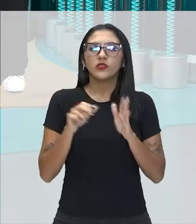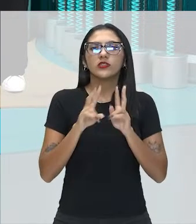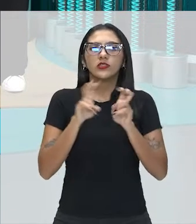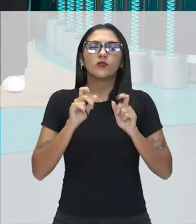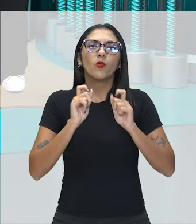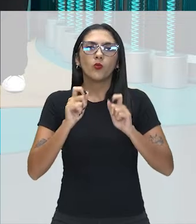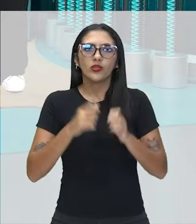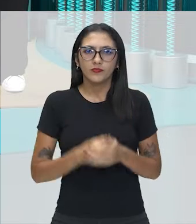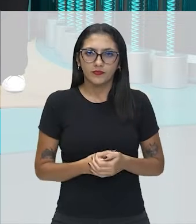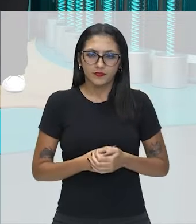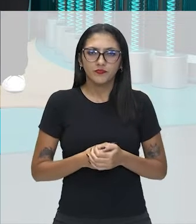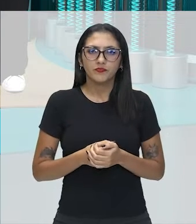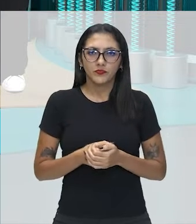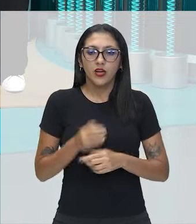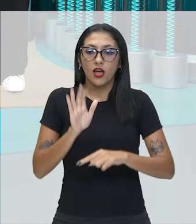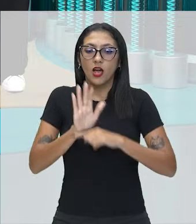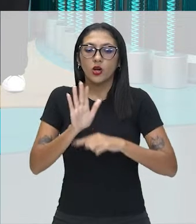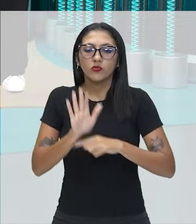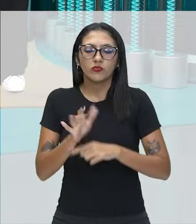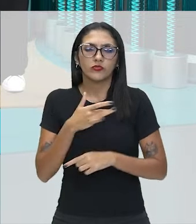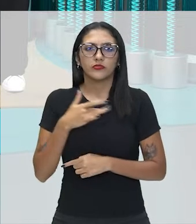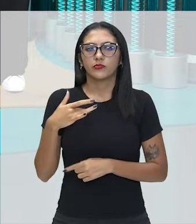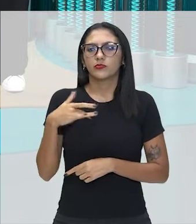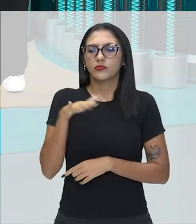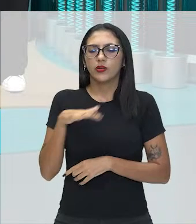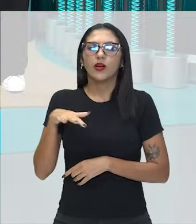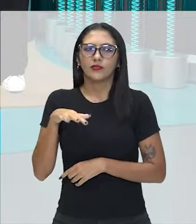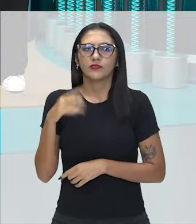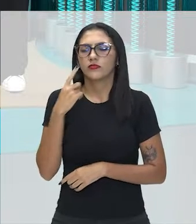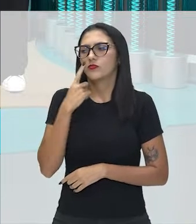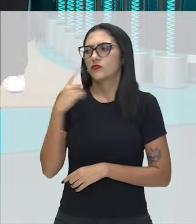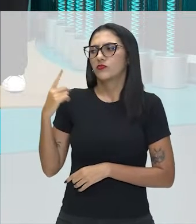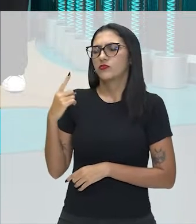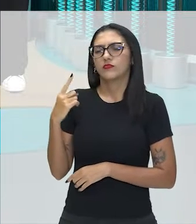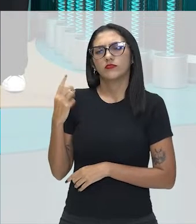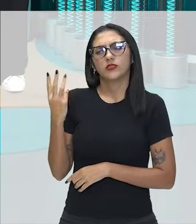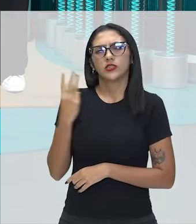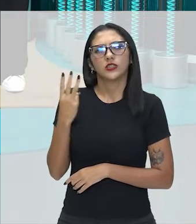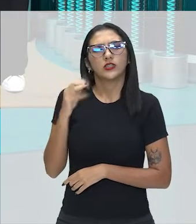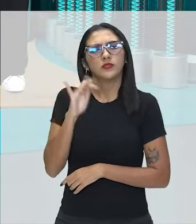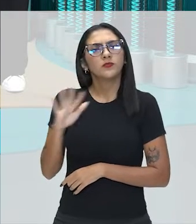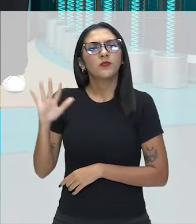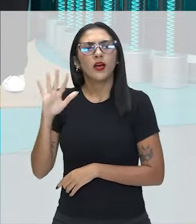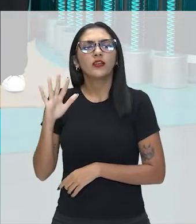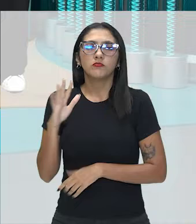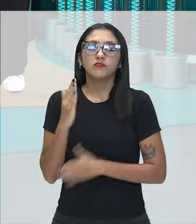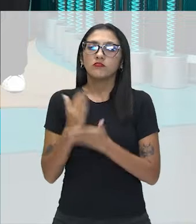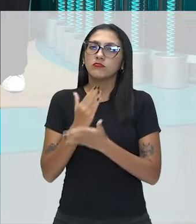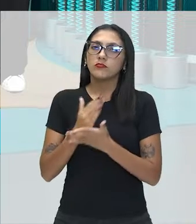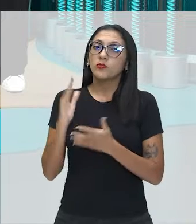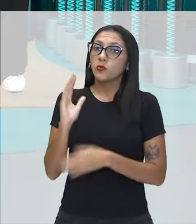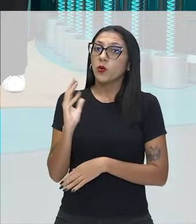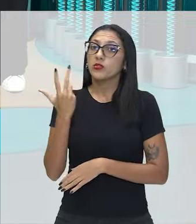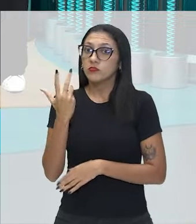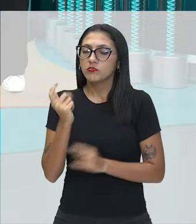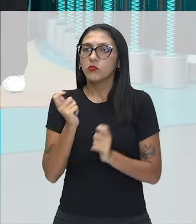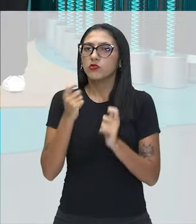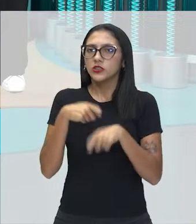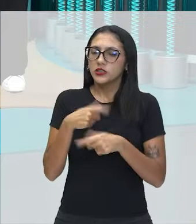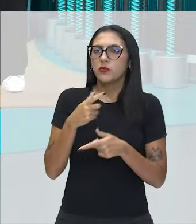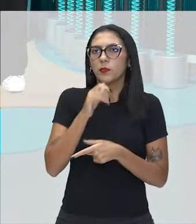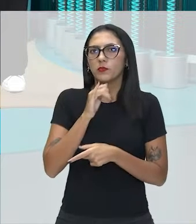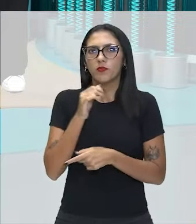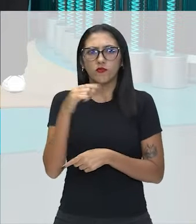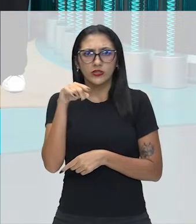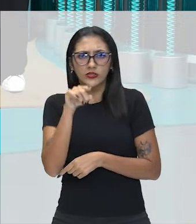aí, observe aqui essas imagens, aqui ao meu lado, de situações que eventualmente podem acontecer com você,